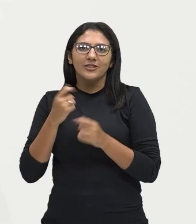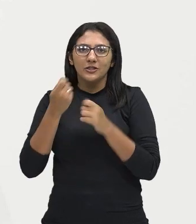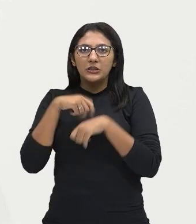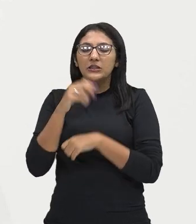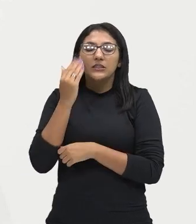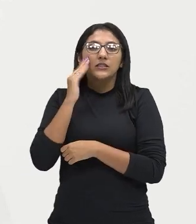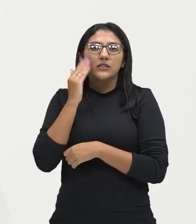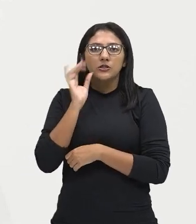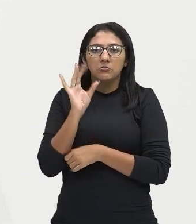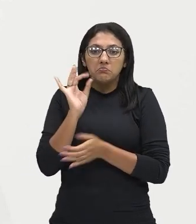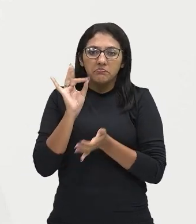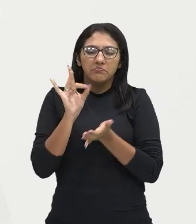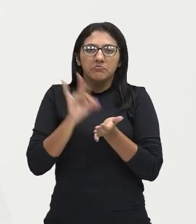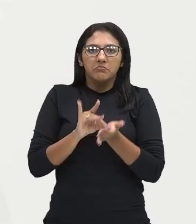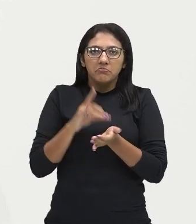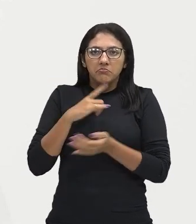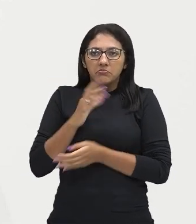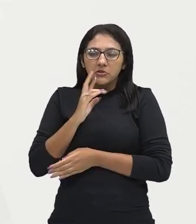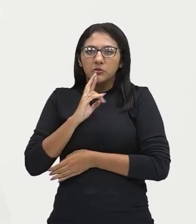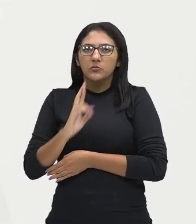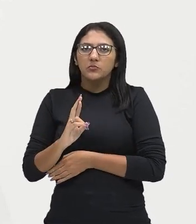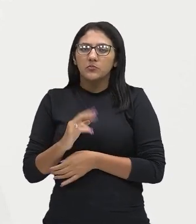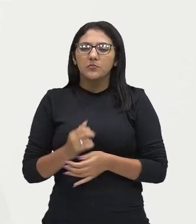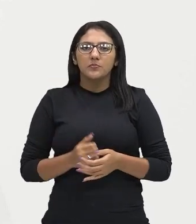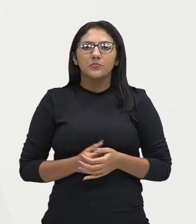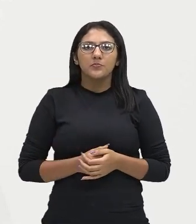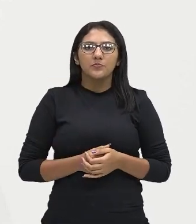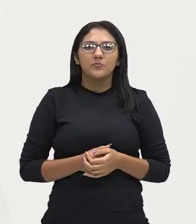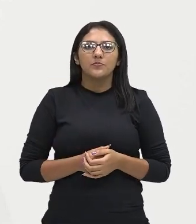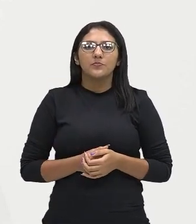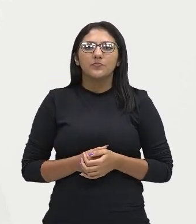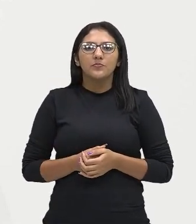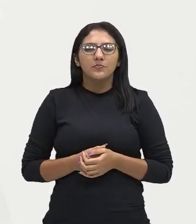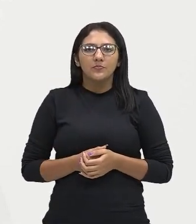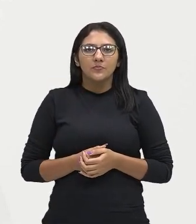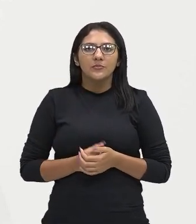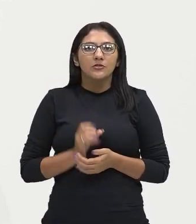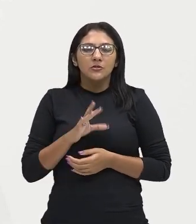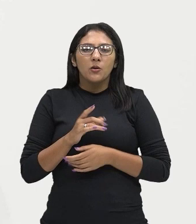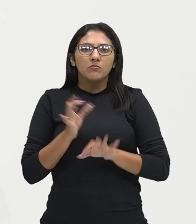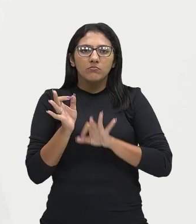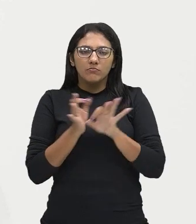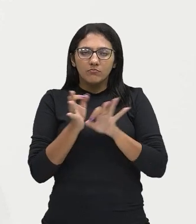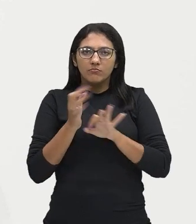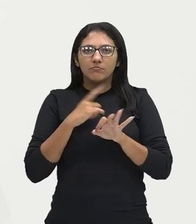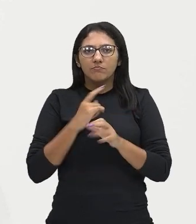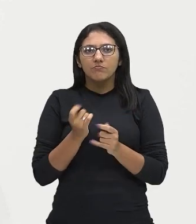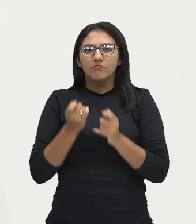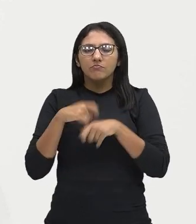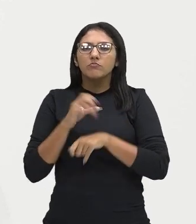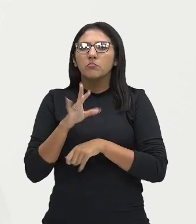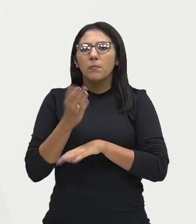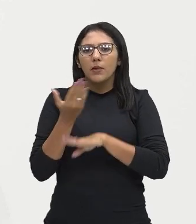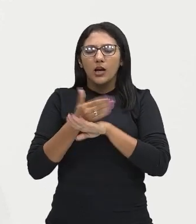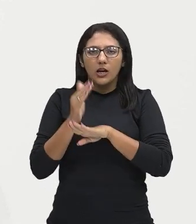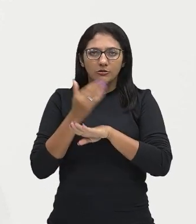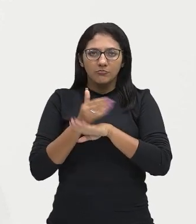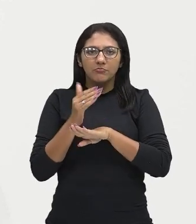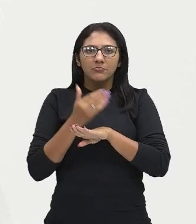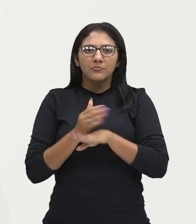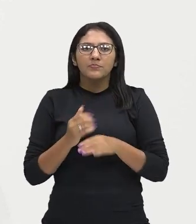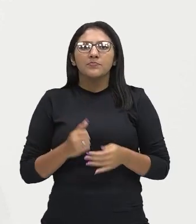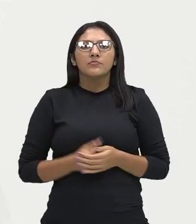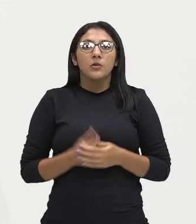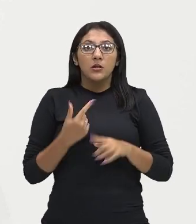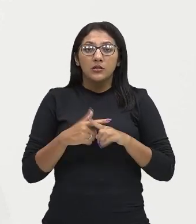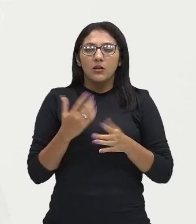certeza aí que a nossa resposta é uma resposta positiva, beleza? Isso aí foi para a gente praticar, tá legal? Porque